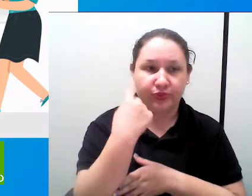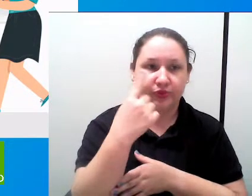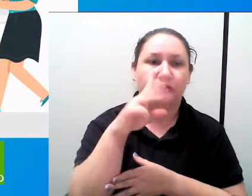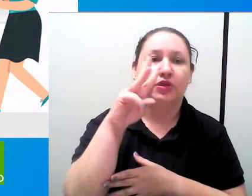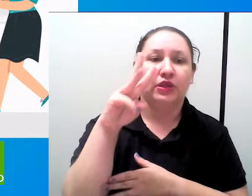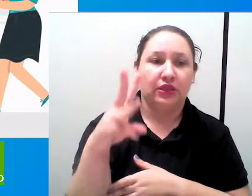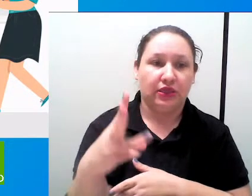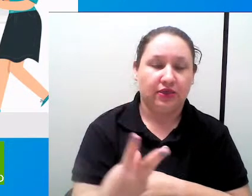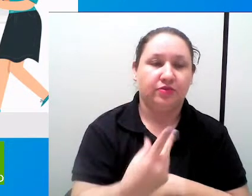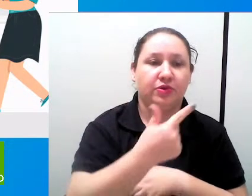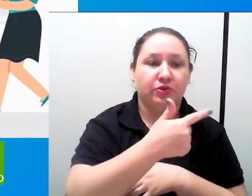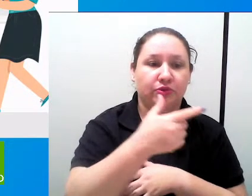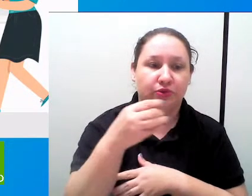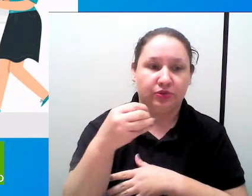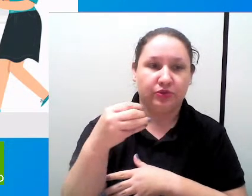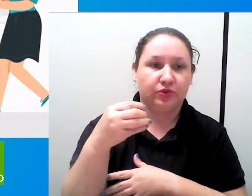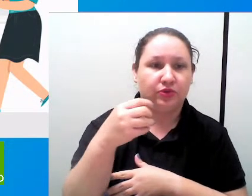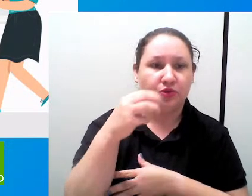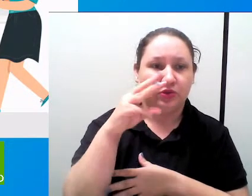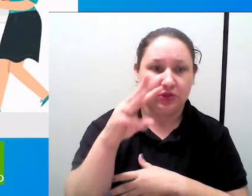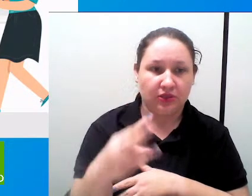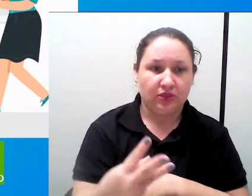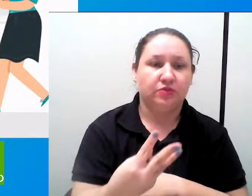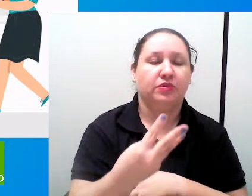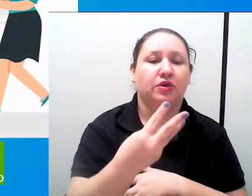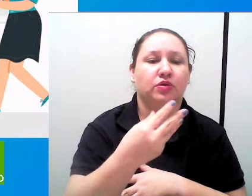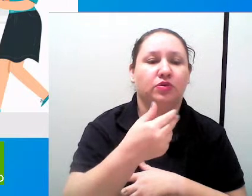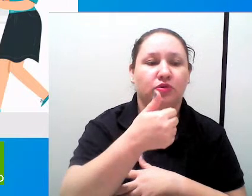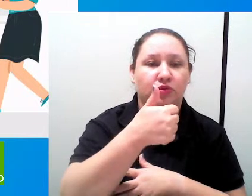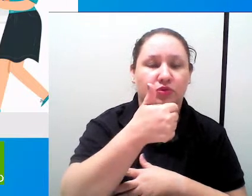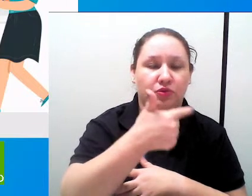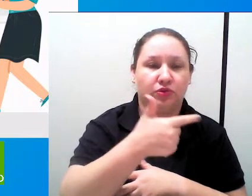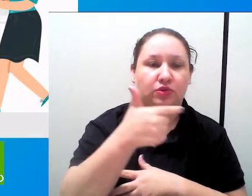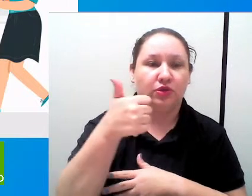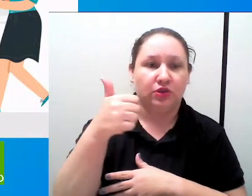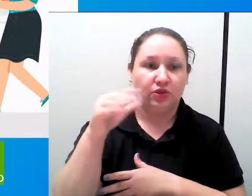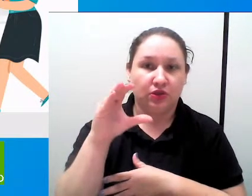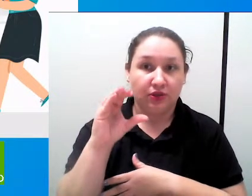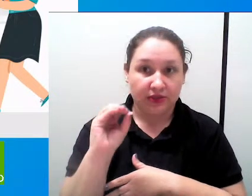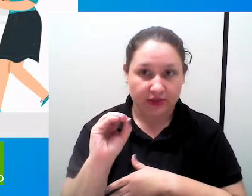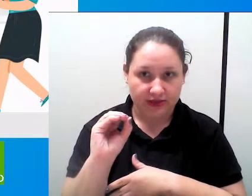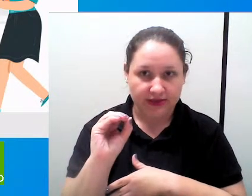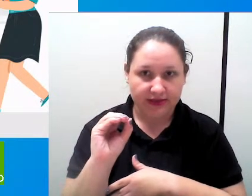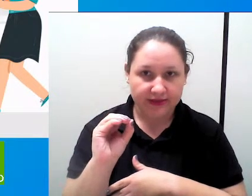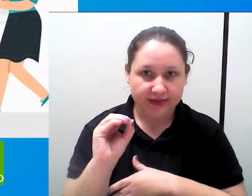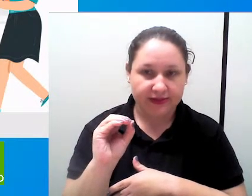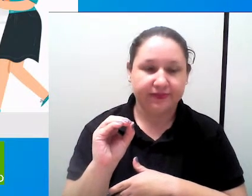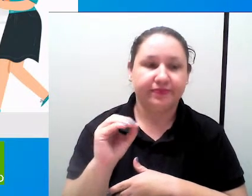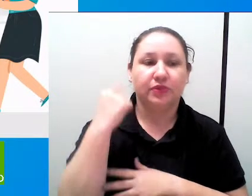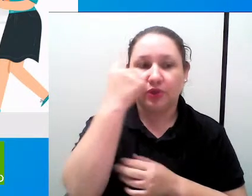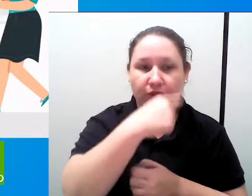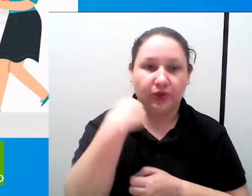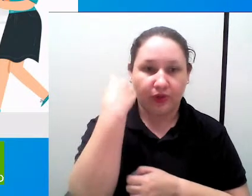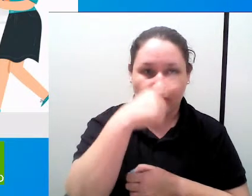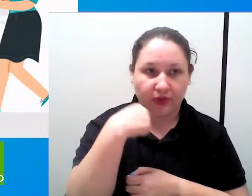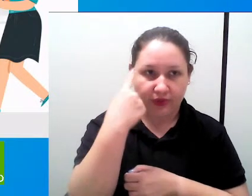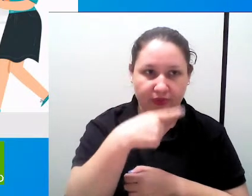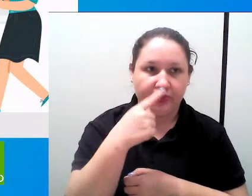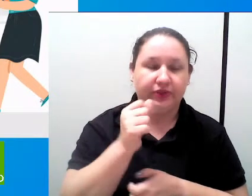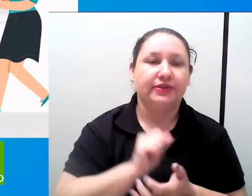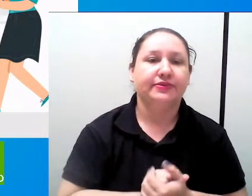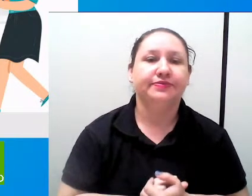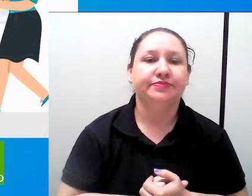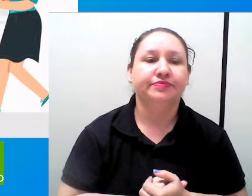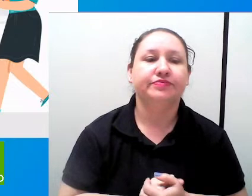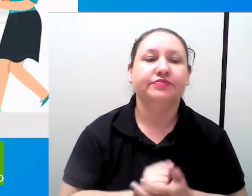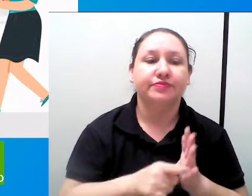3.210 horas, sendo que a carga horária total mínima exigida era 3.200 horas. E aí, assim que a gente iniciou o